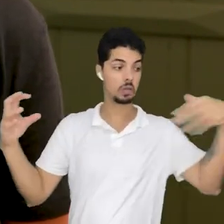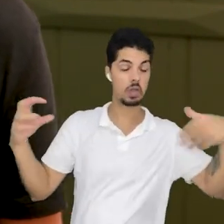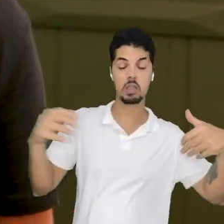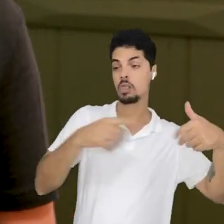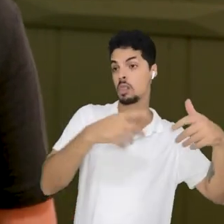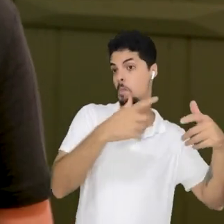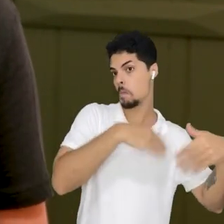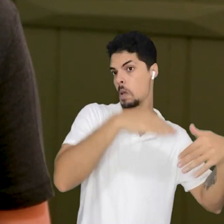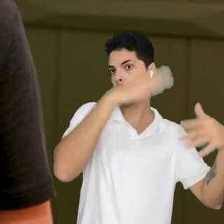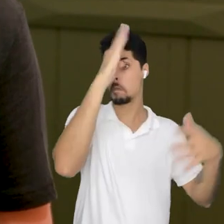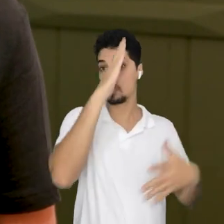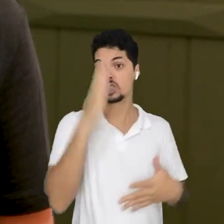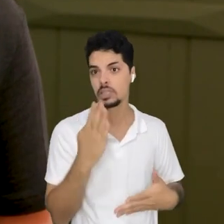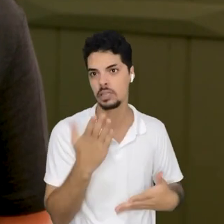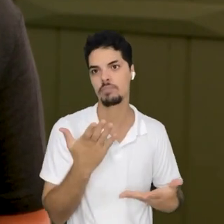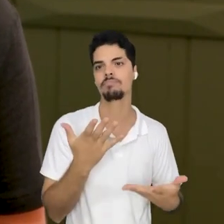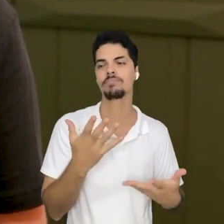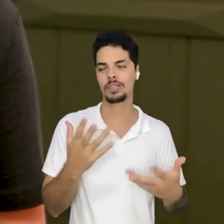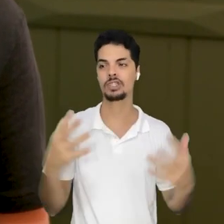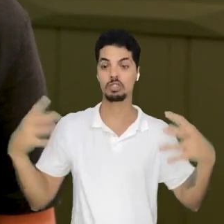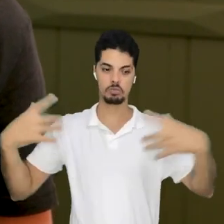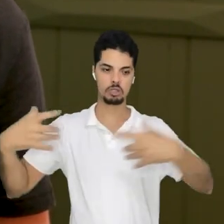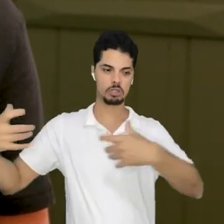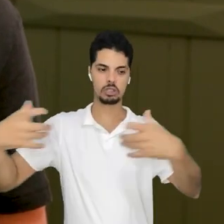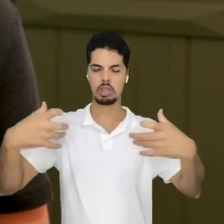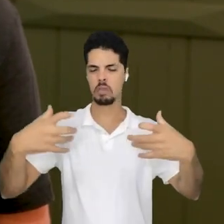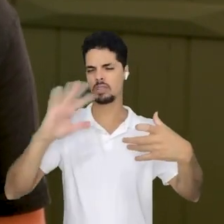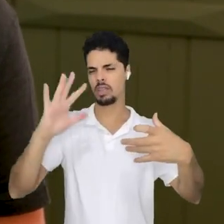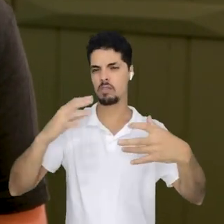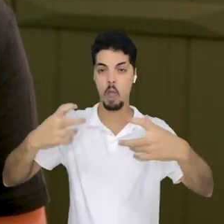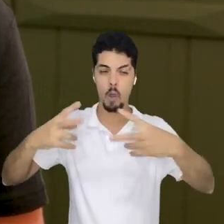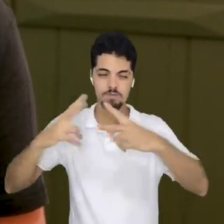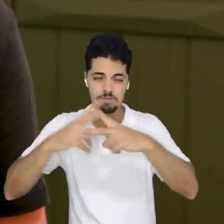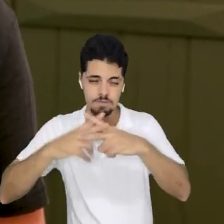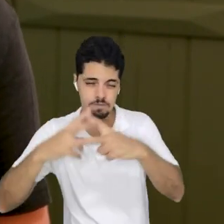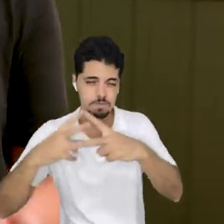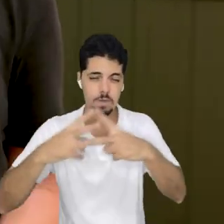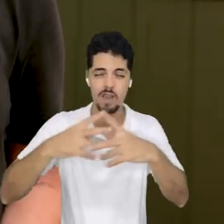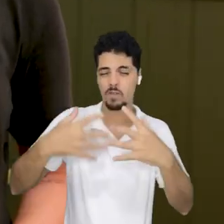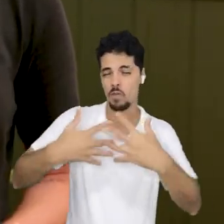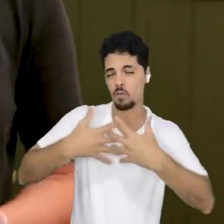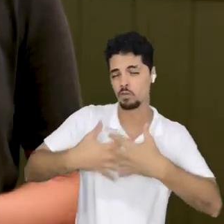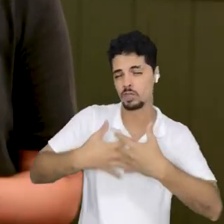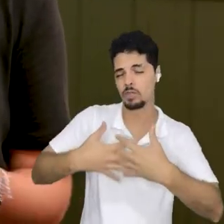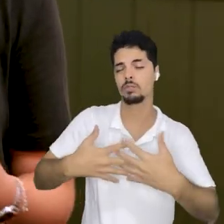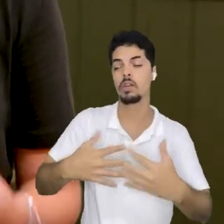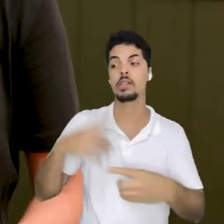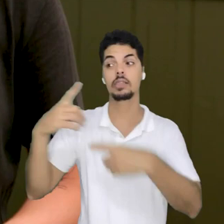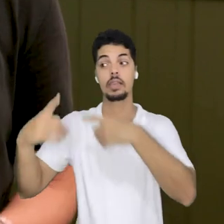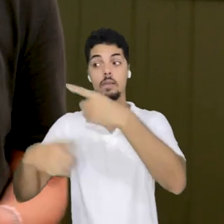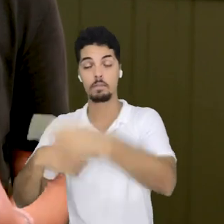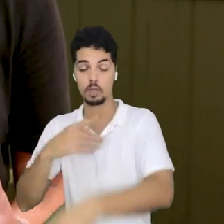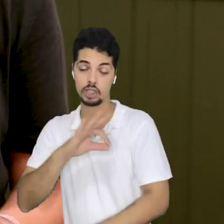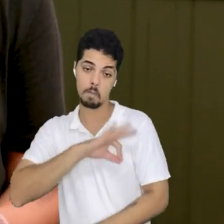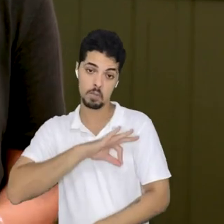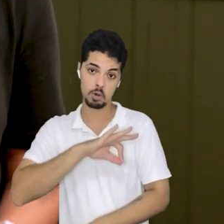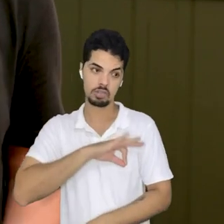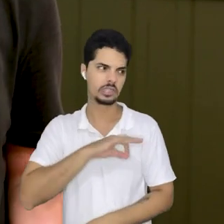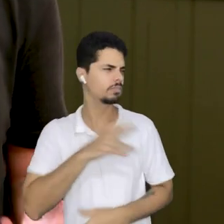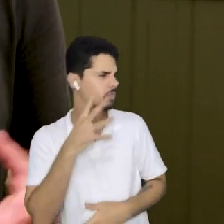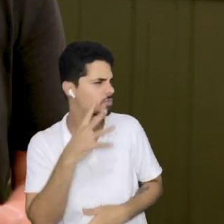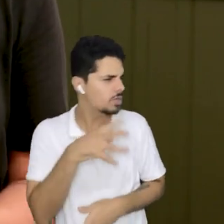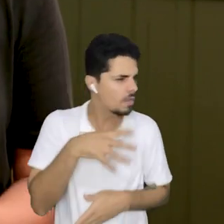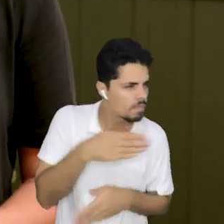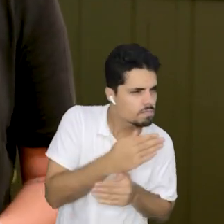o Dom Pedro impede, inclusive, o desembarque das tropas portuguesas aqui no Brasil. Para tentar, então, auxiliar essa situação